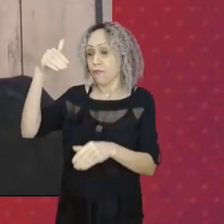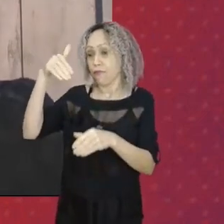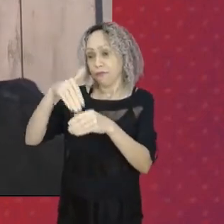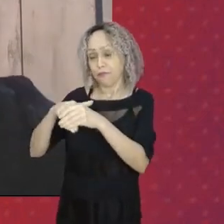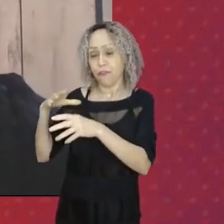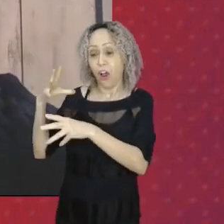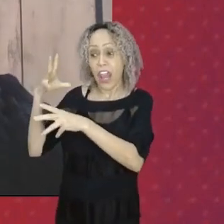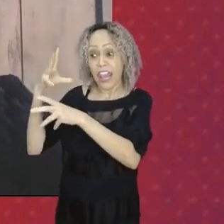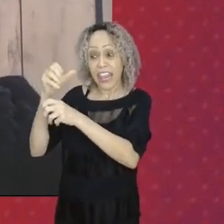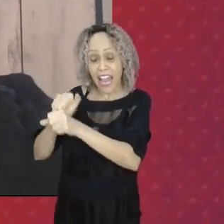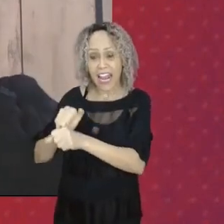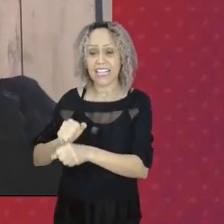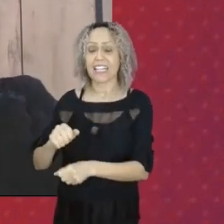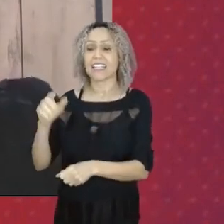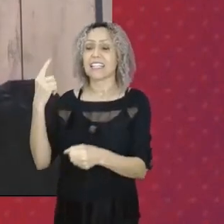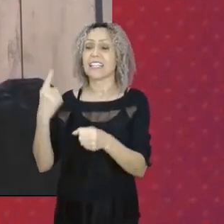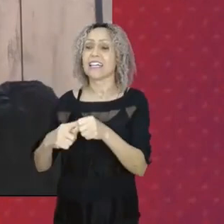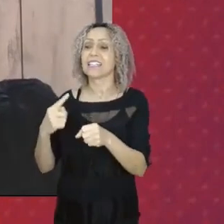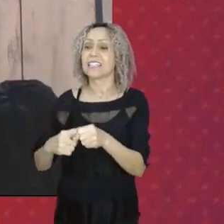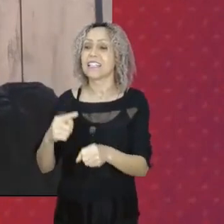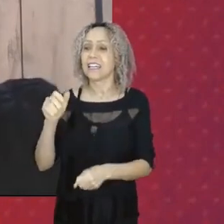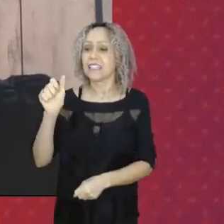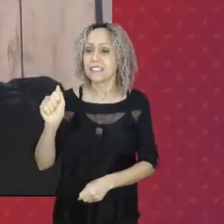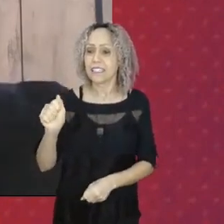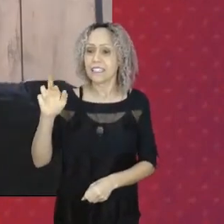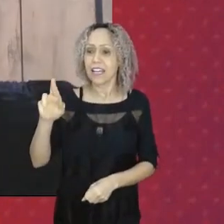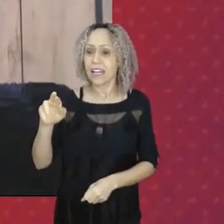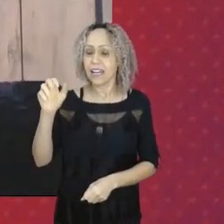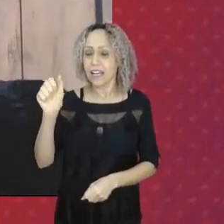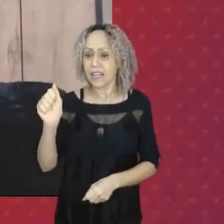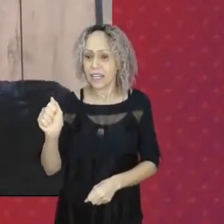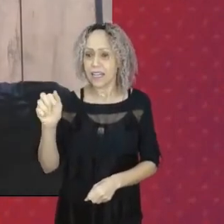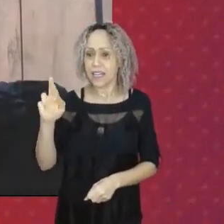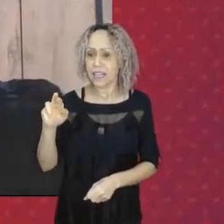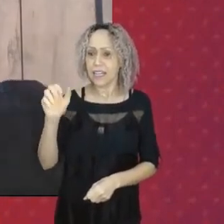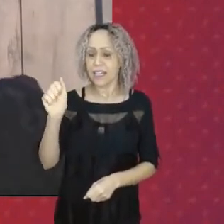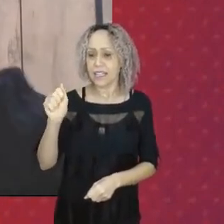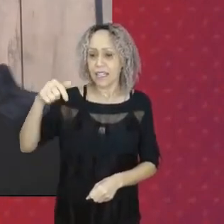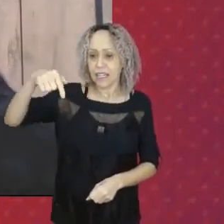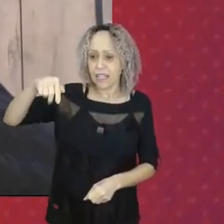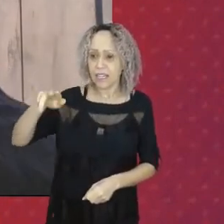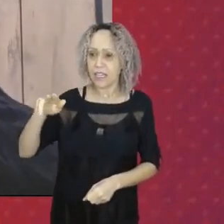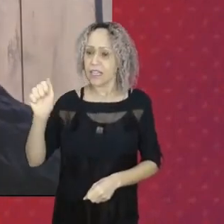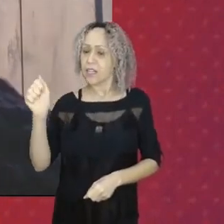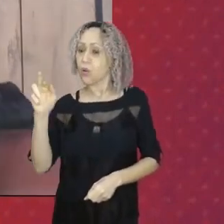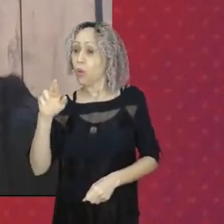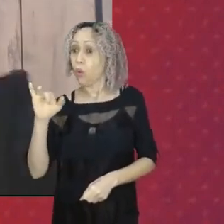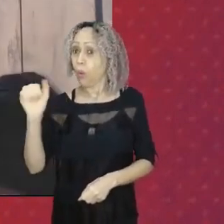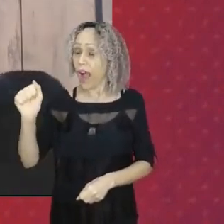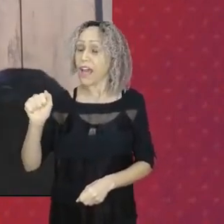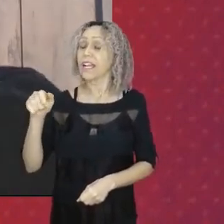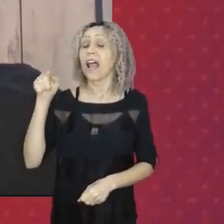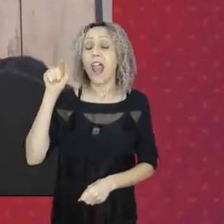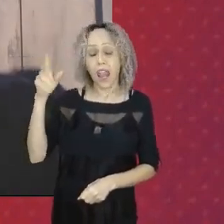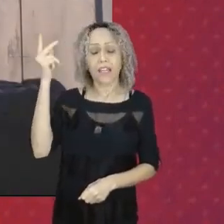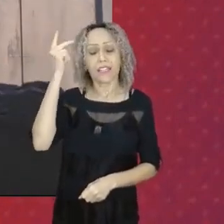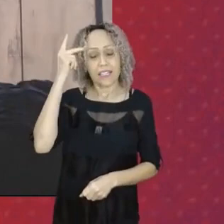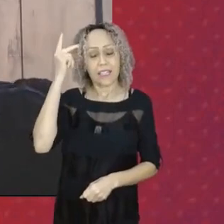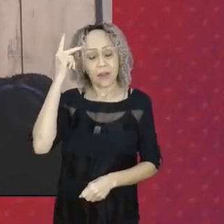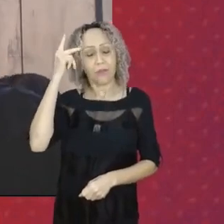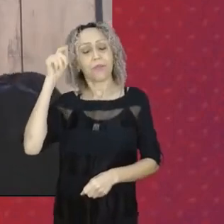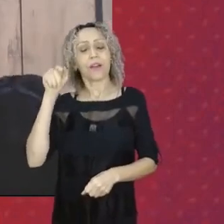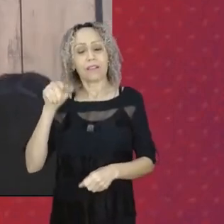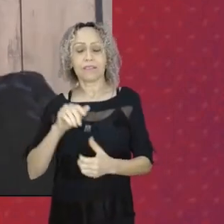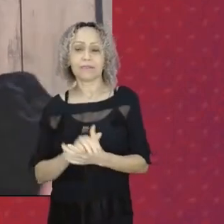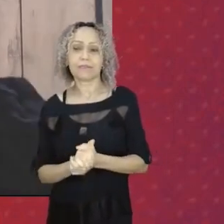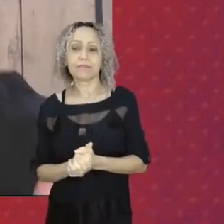não somente foi eleita, ela foi a segunda mais votada pelo Partido dos Trabalhadores e dos 18 vereadores, a 10ª mais votada da cidade.